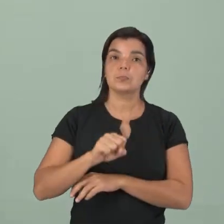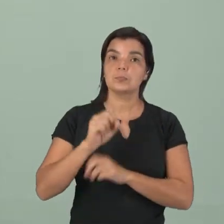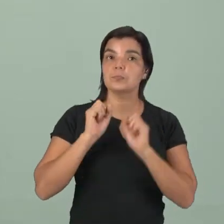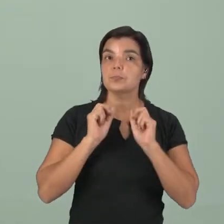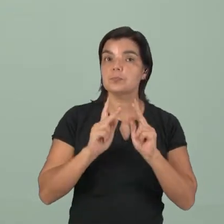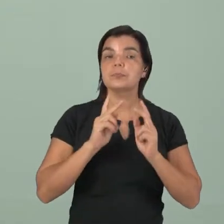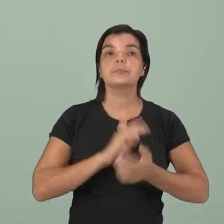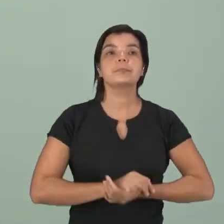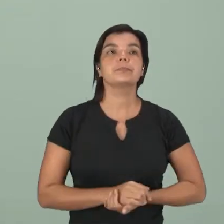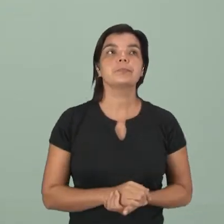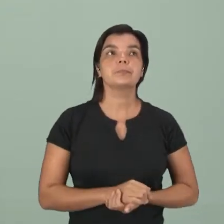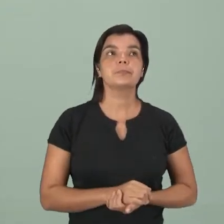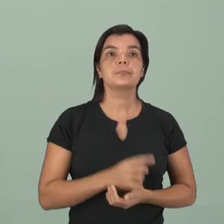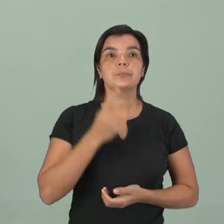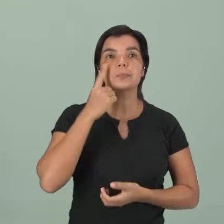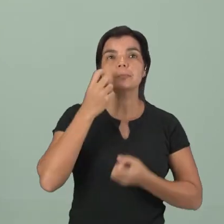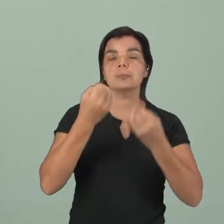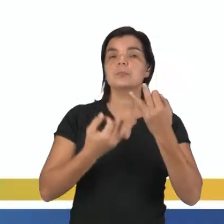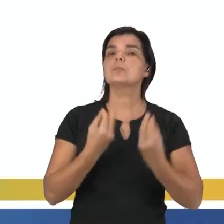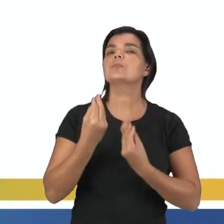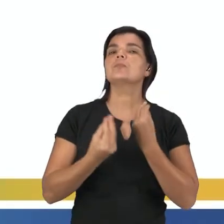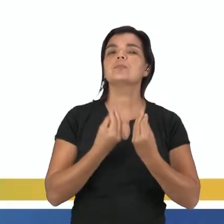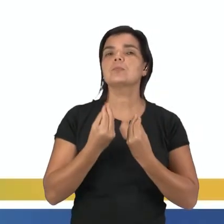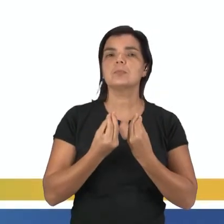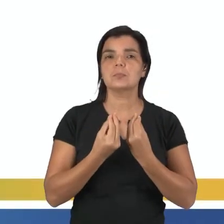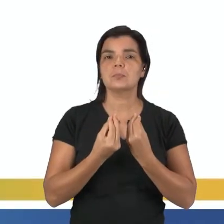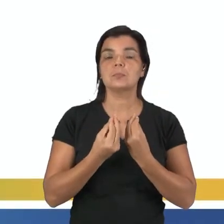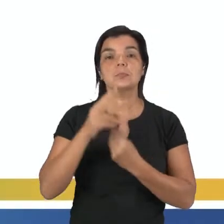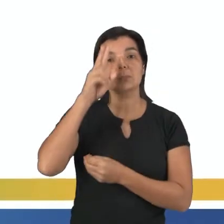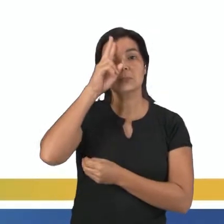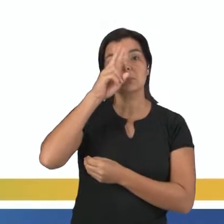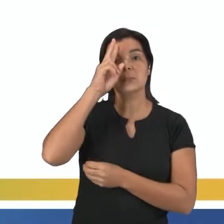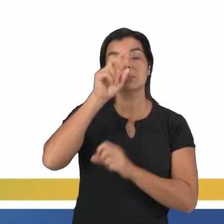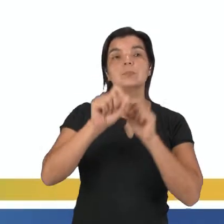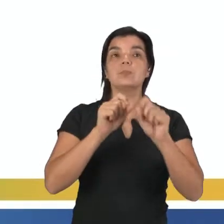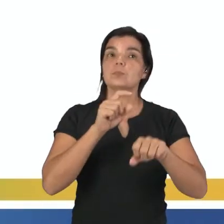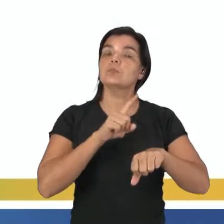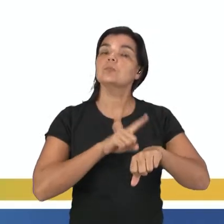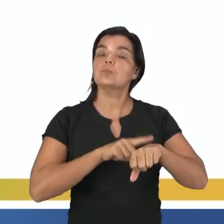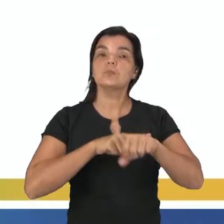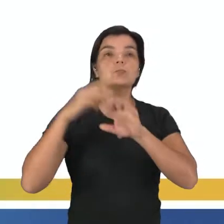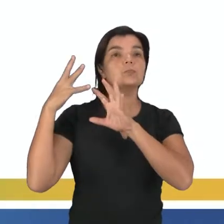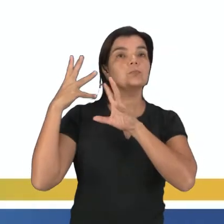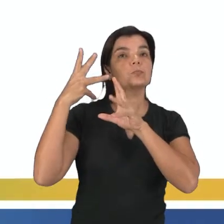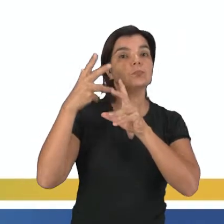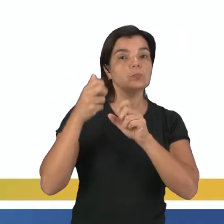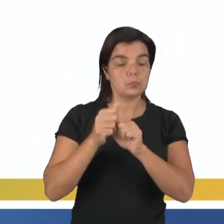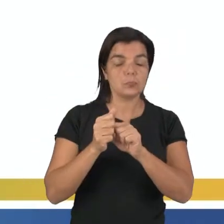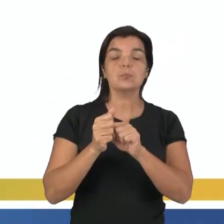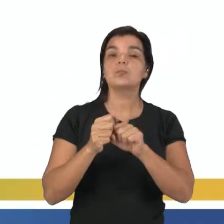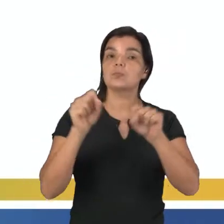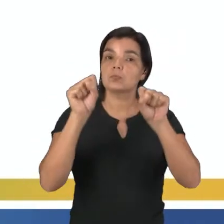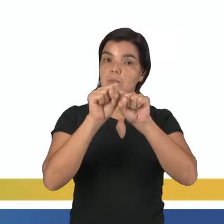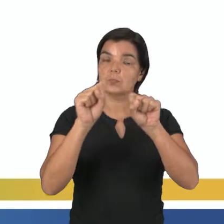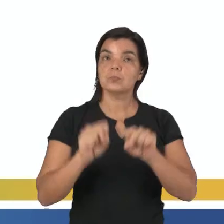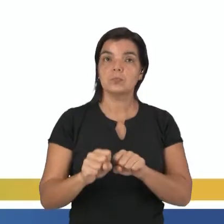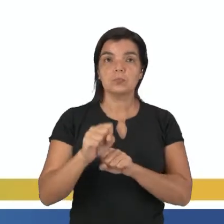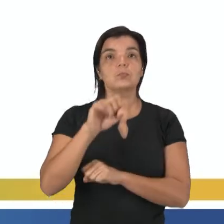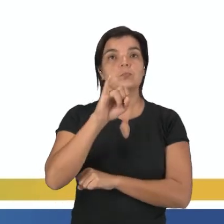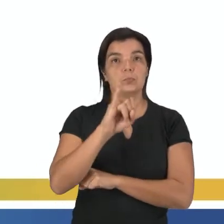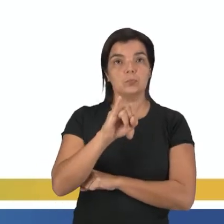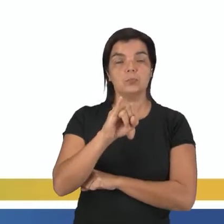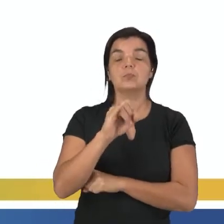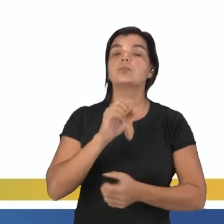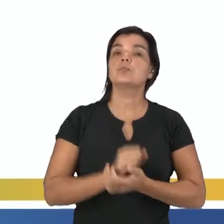tá ok? Tirando esse conceito, o que nós temos que lembrar, né? Que relembrando o conceito, né, que o Sistema Internacional trabalha